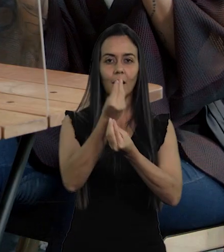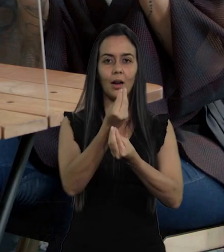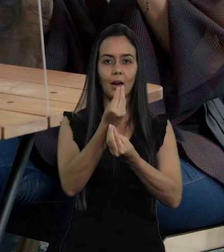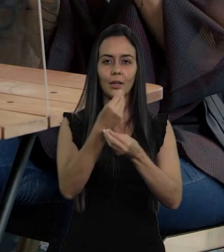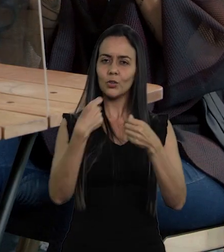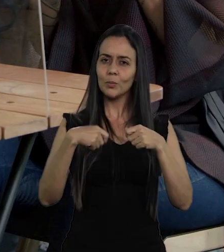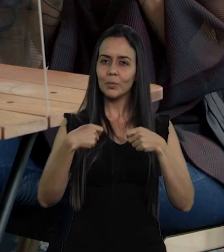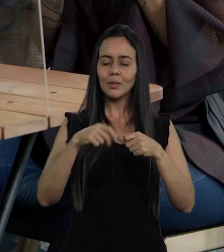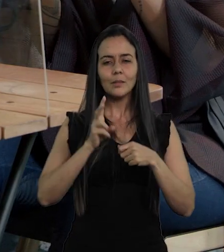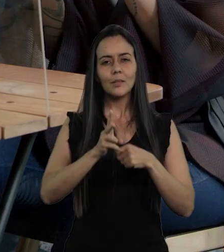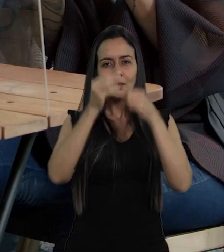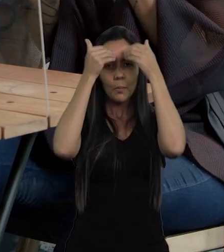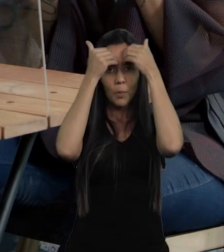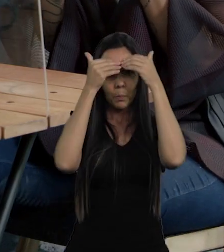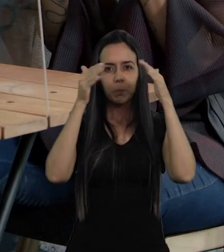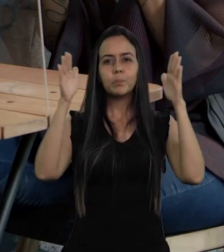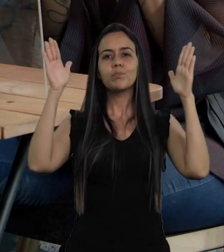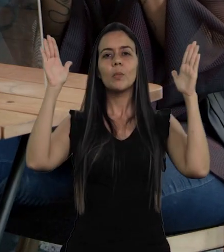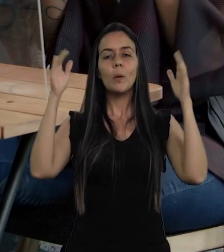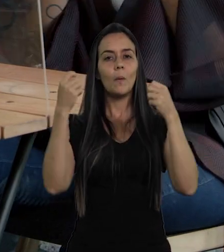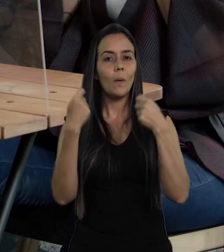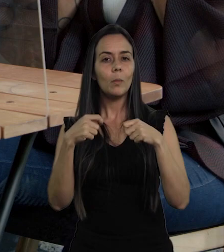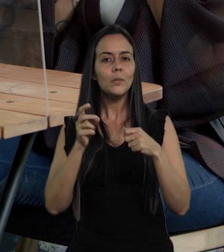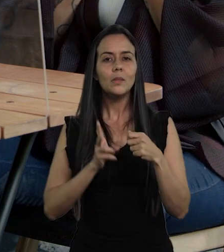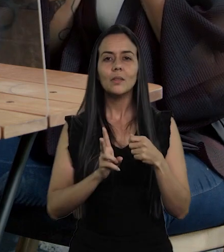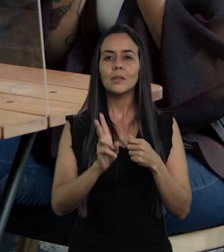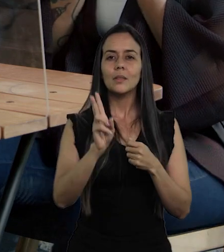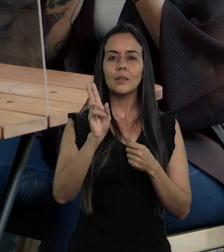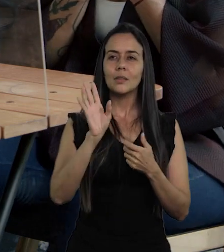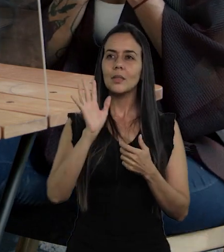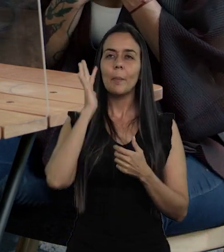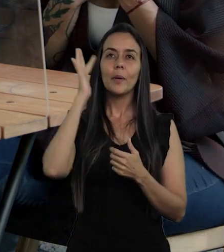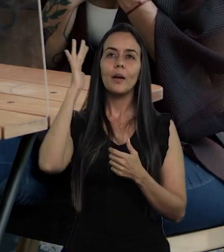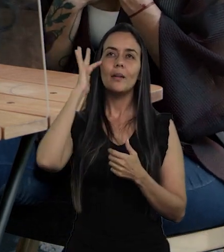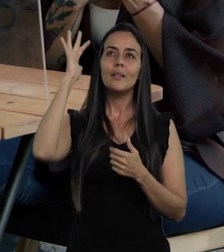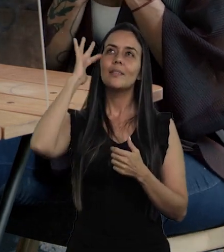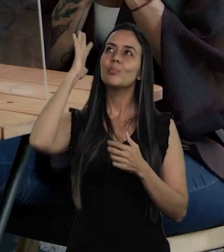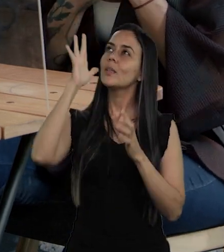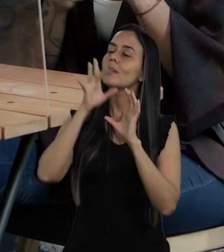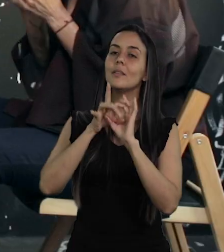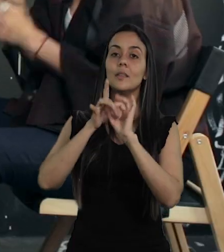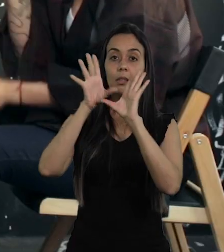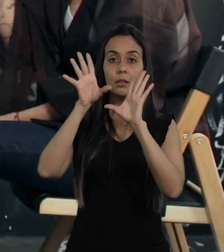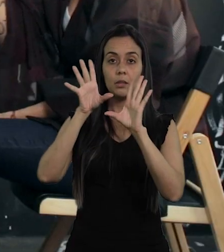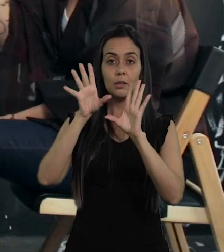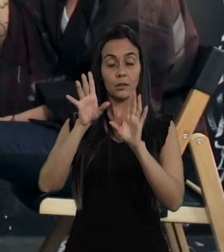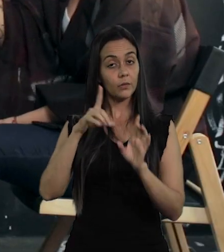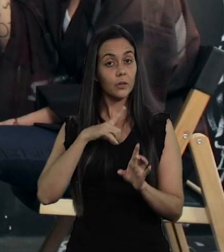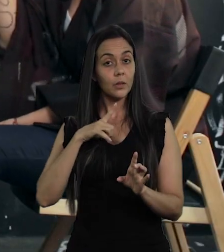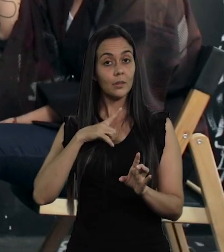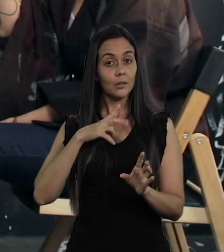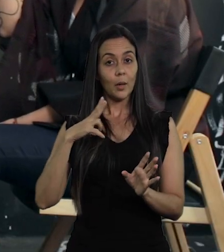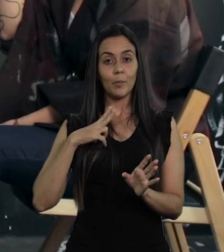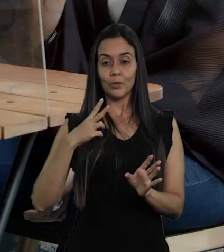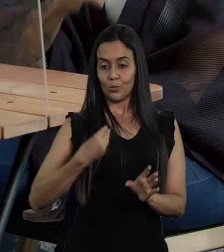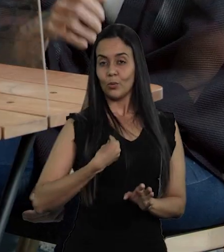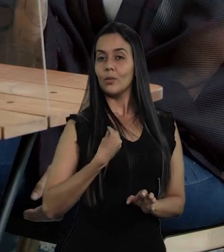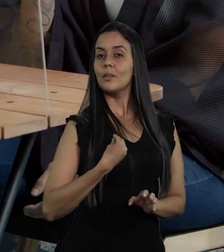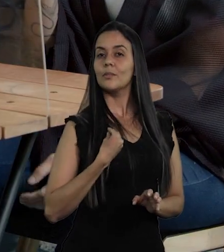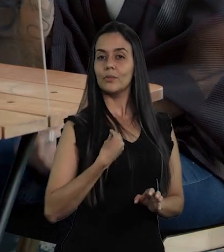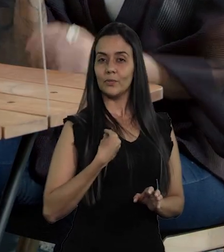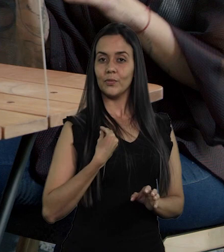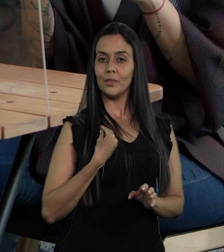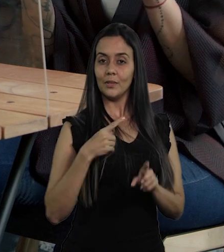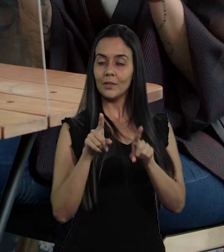plural, né? Com menos condicionantes, principalmente os da nossa história pessoal, que são os mais agudos, né?